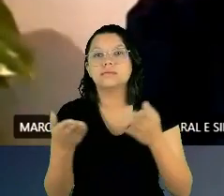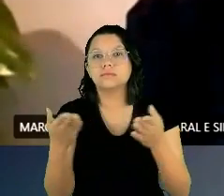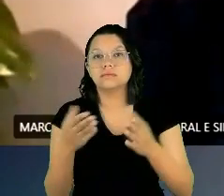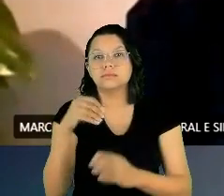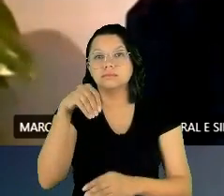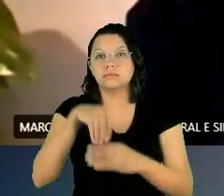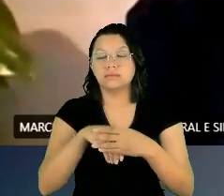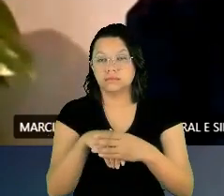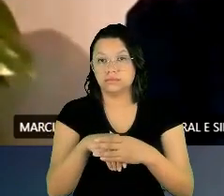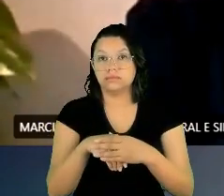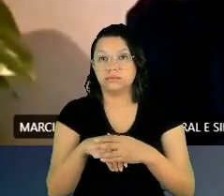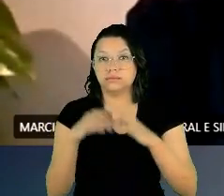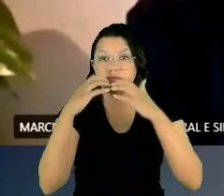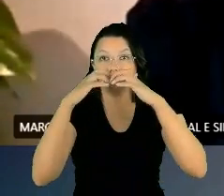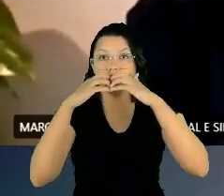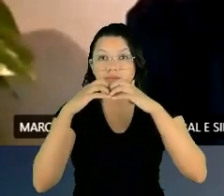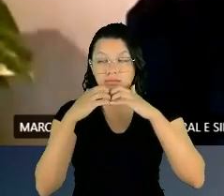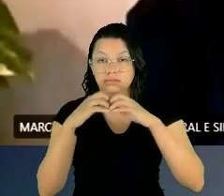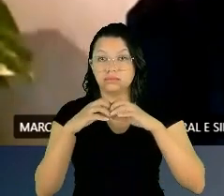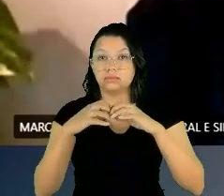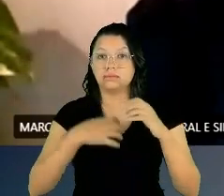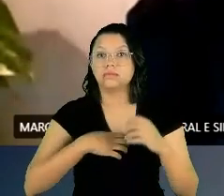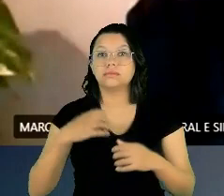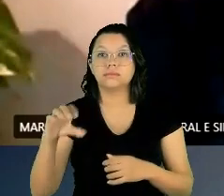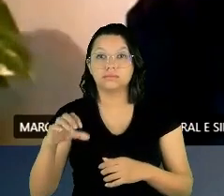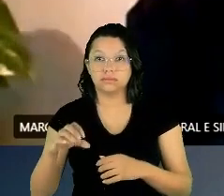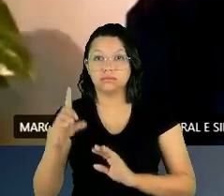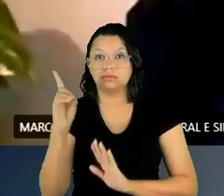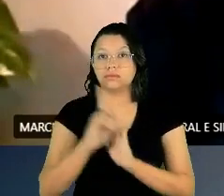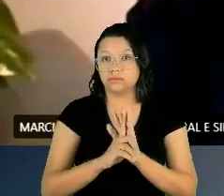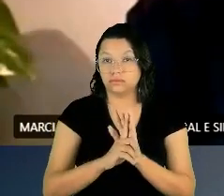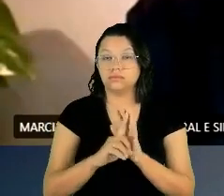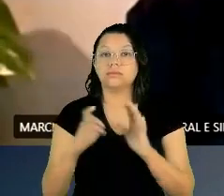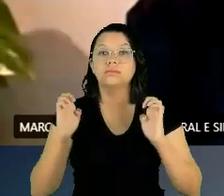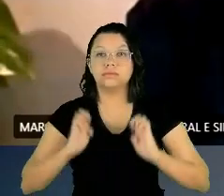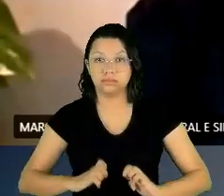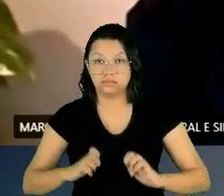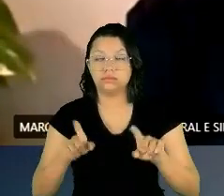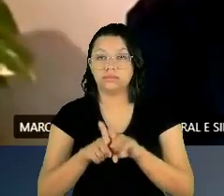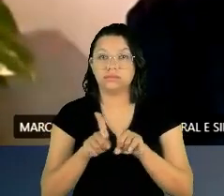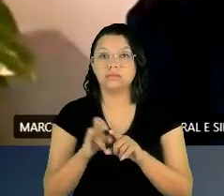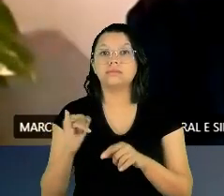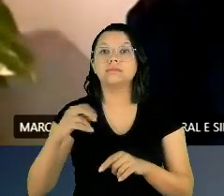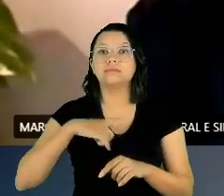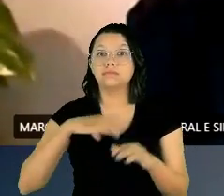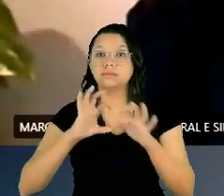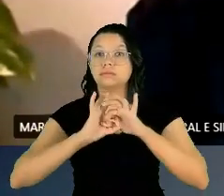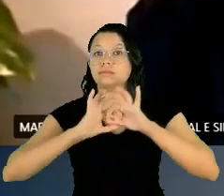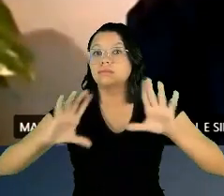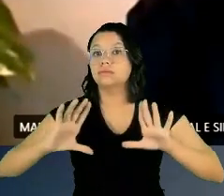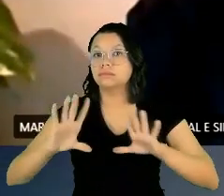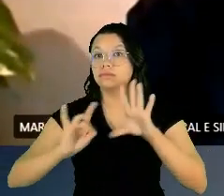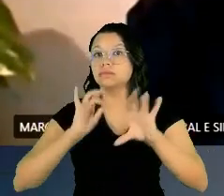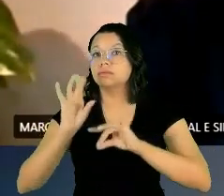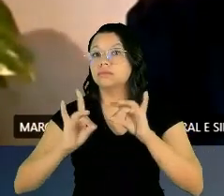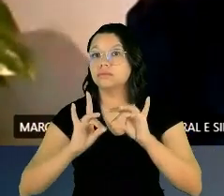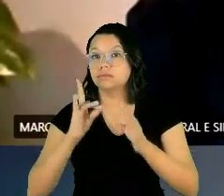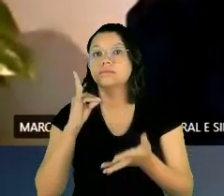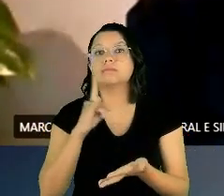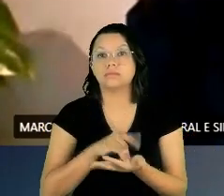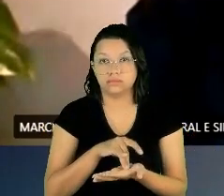estamos numa discussão agora na neurociência, da neuroética e neurodireito, se de fato existe